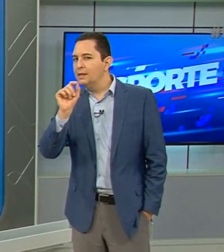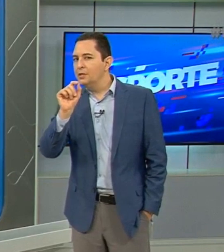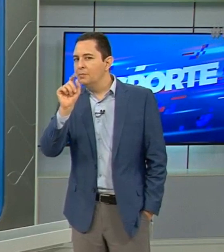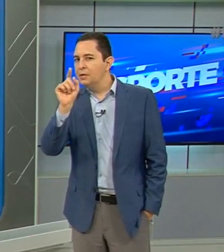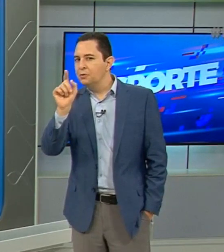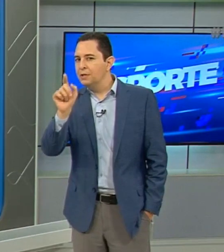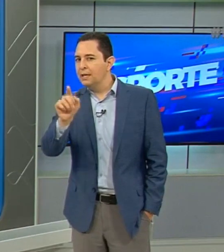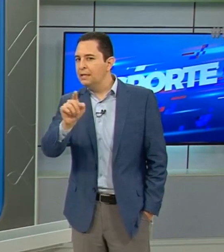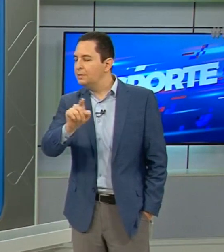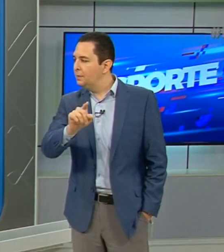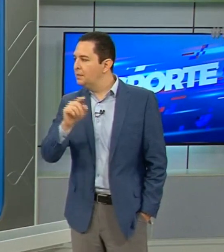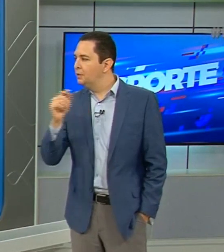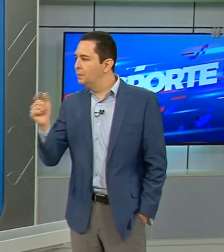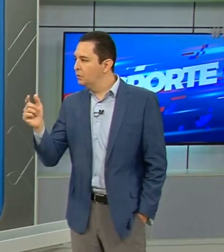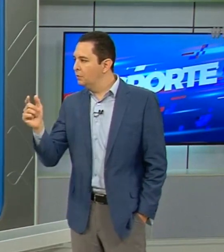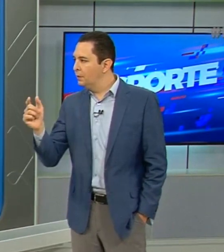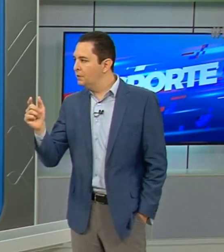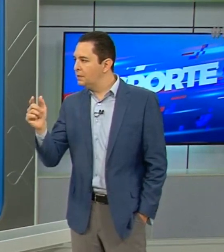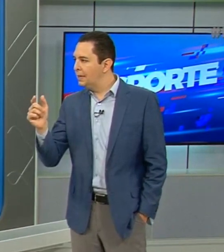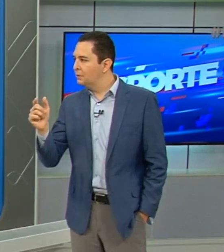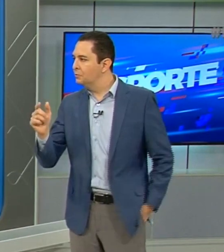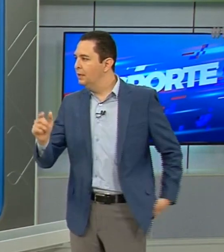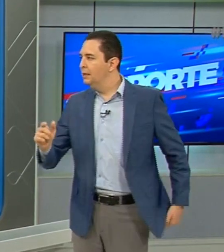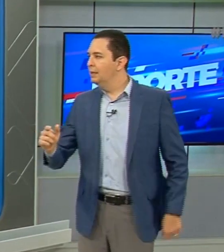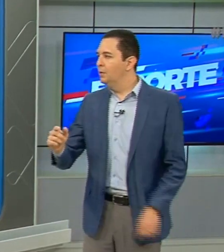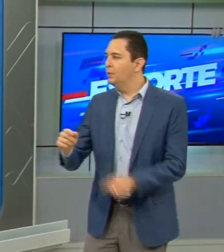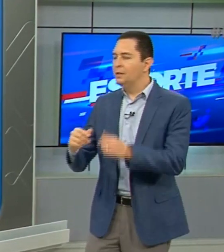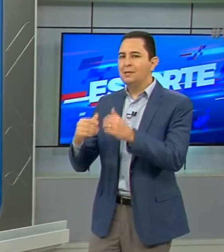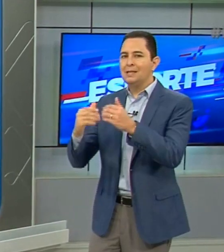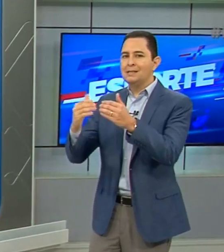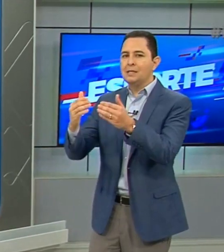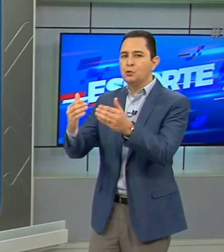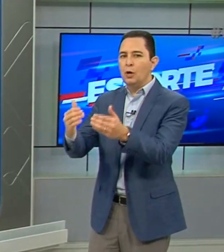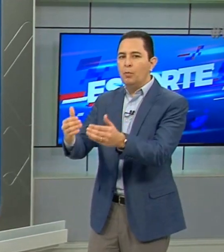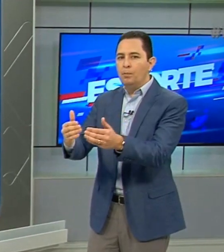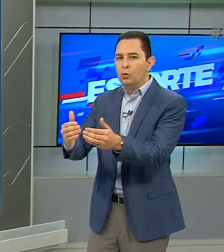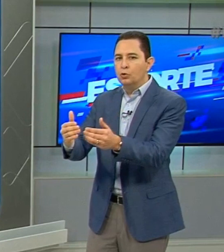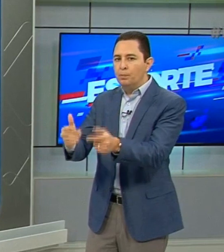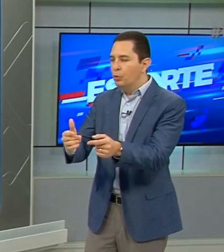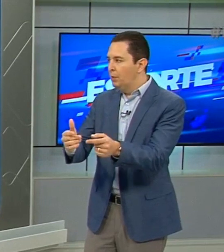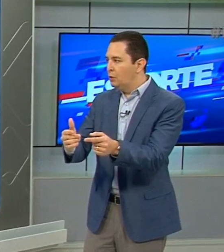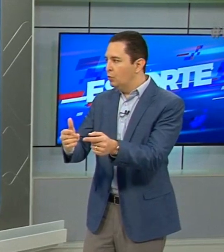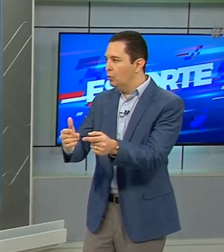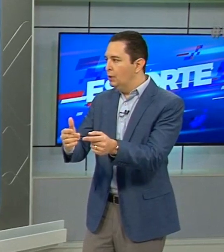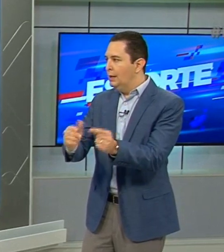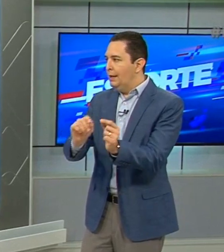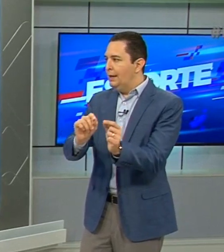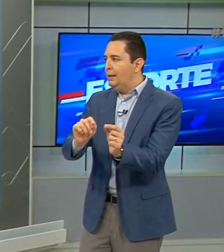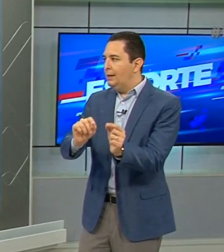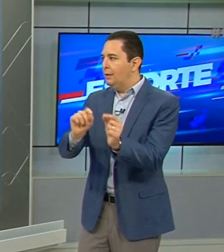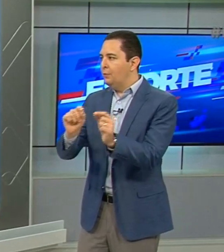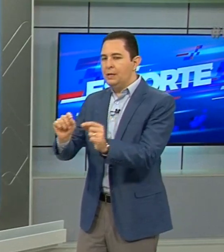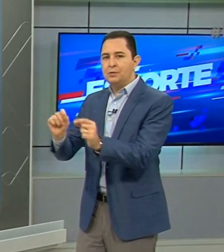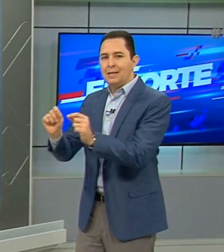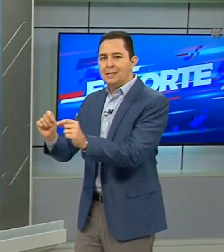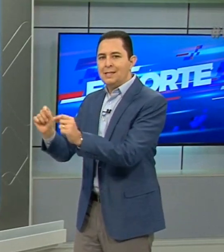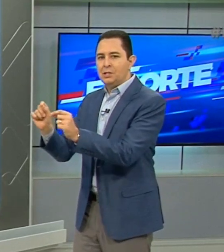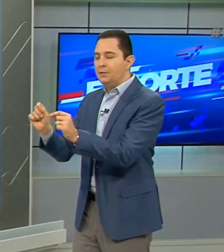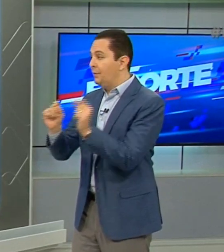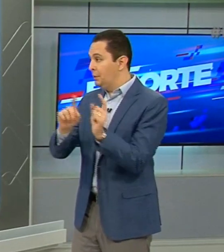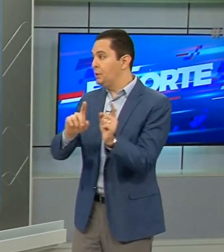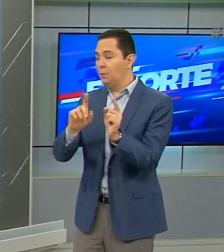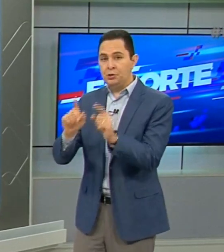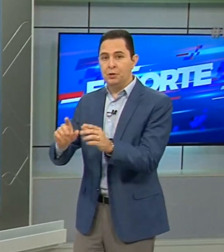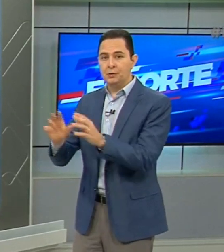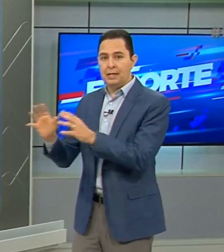esse entendimento do decreto estabelecido pelo Governo do Estado, não podendo ter acesso ao público. Em eventos da